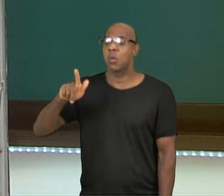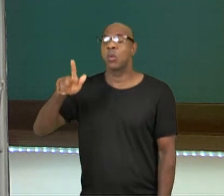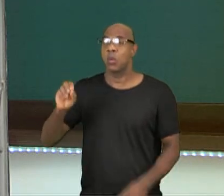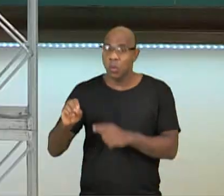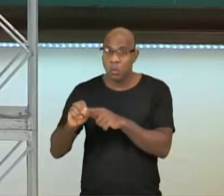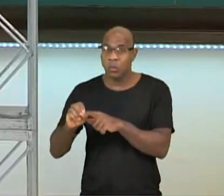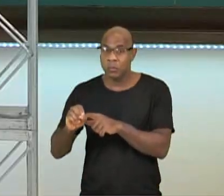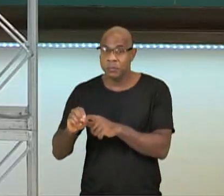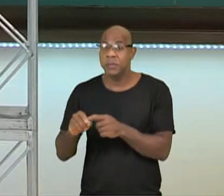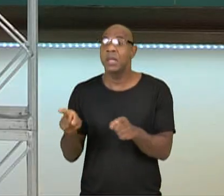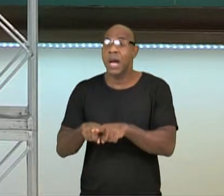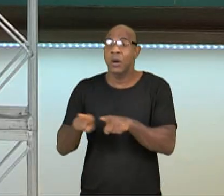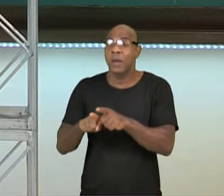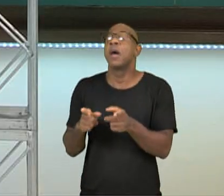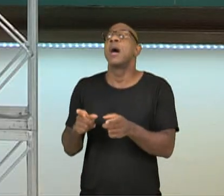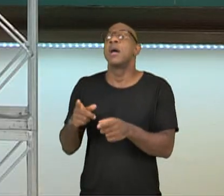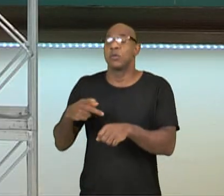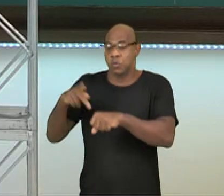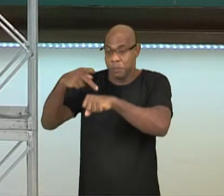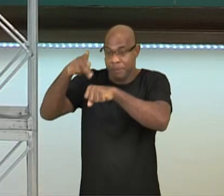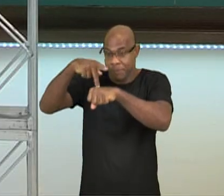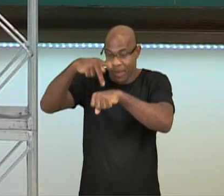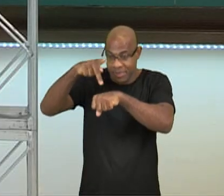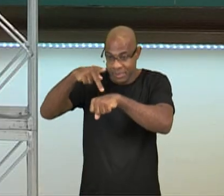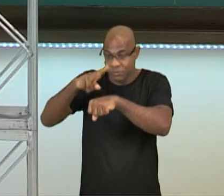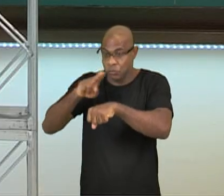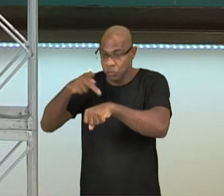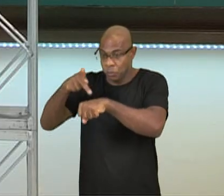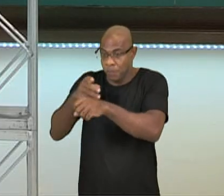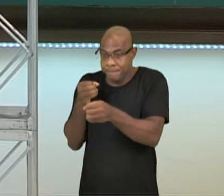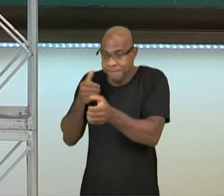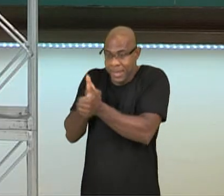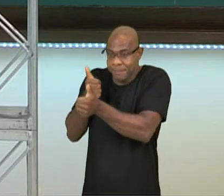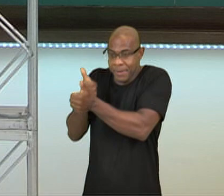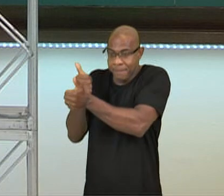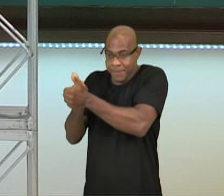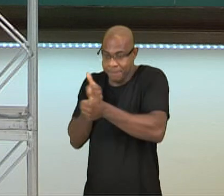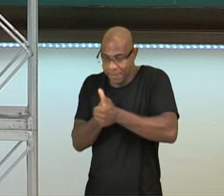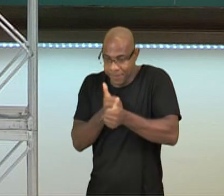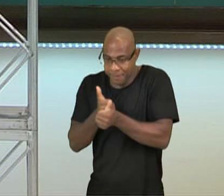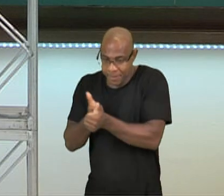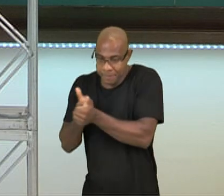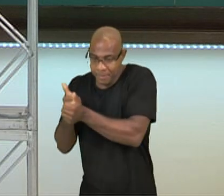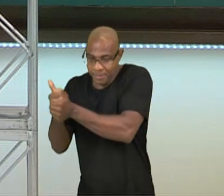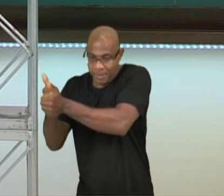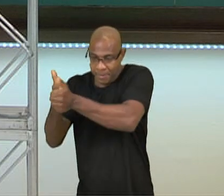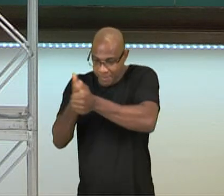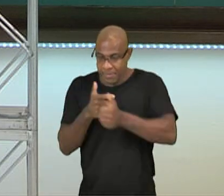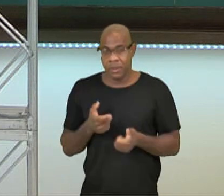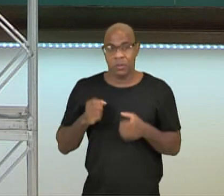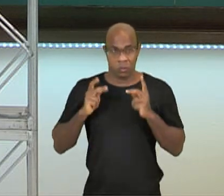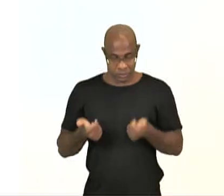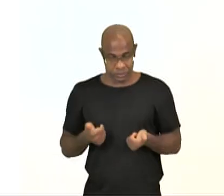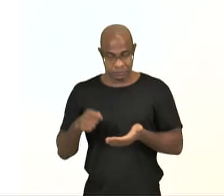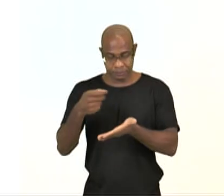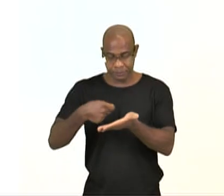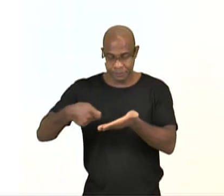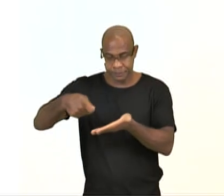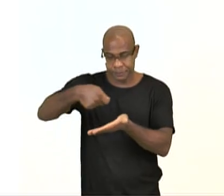fazem fronteira. Então, você vai escrever Congo, o mapa e os países ali ao redor, tá bom? Você tem um tempo para fazer